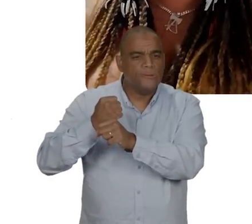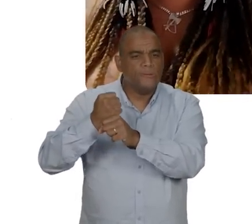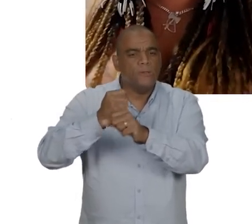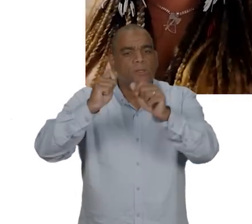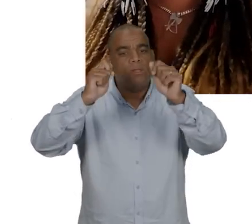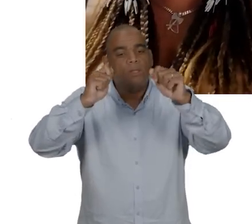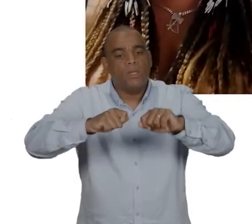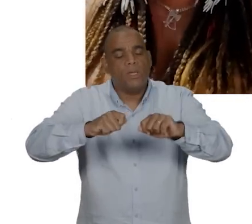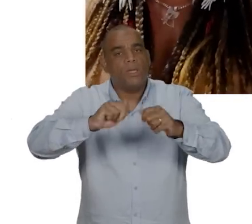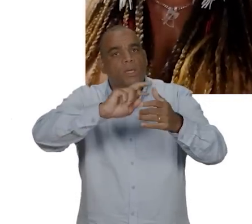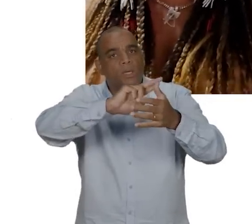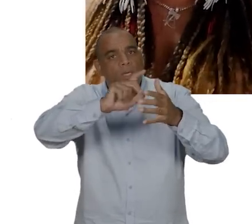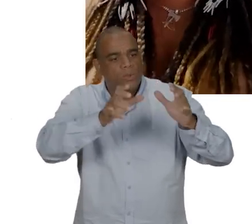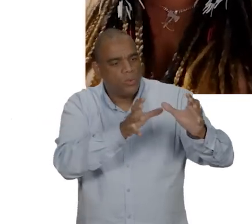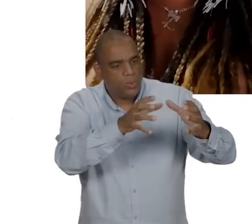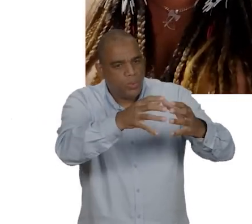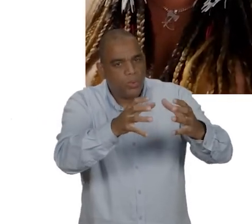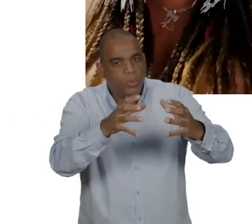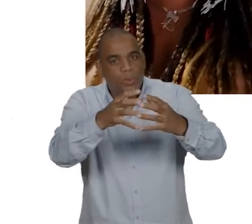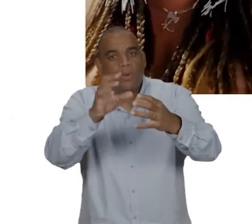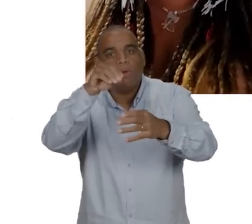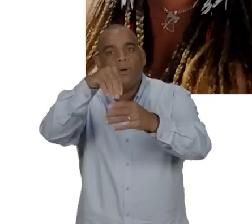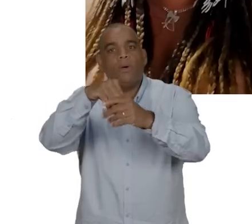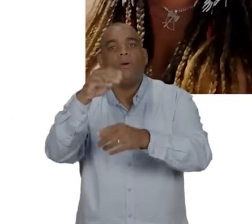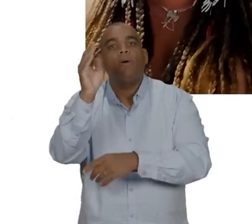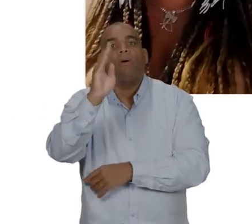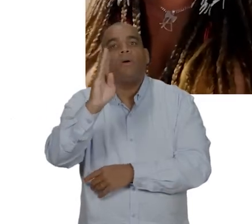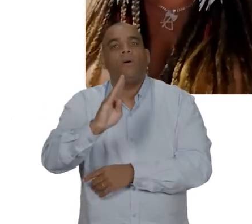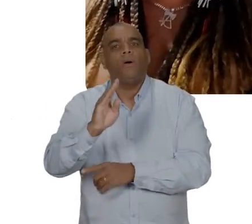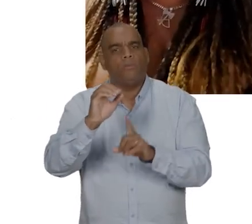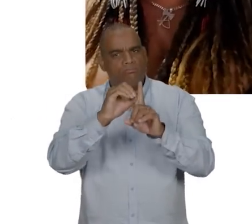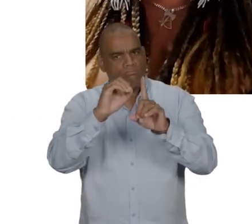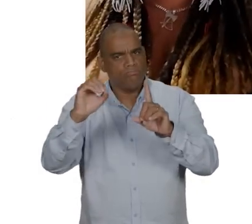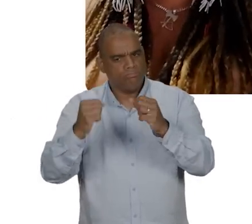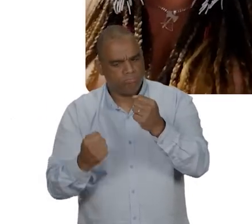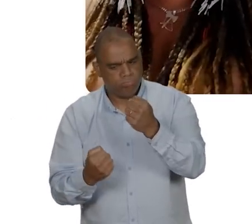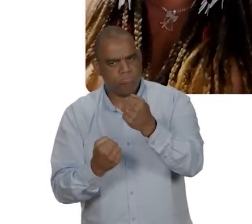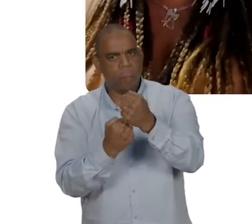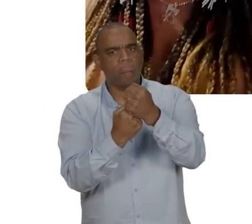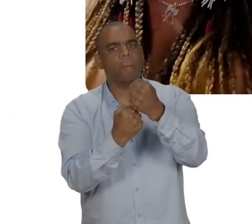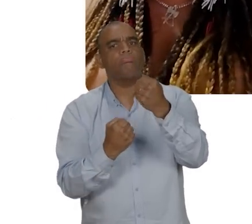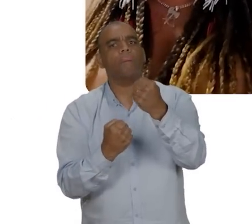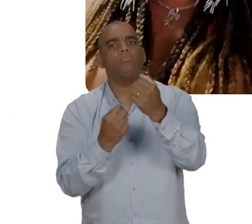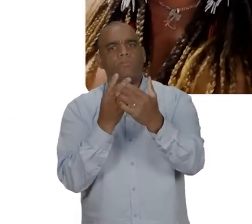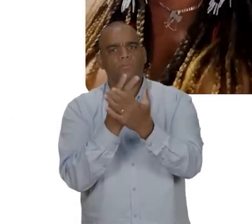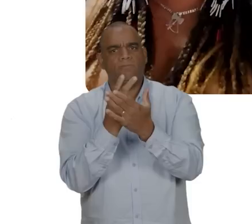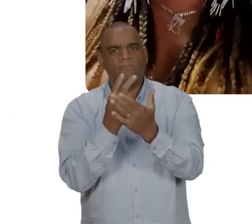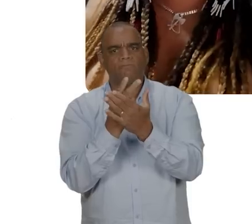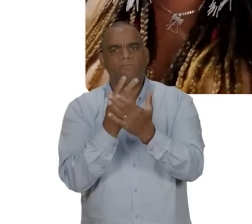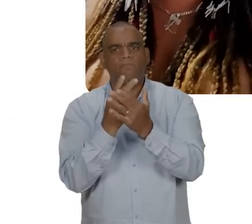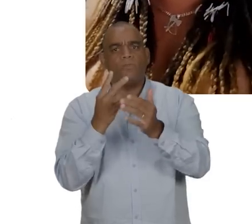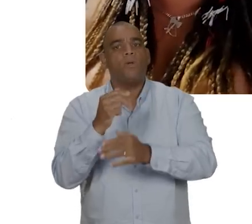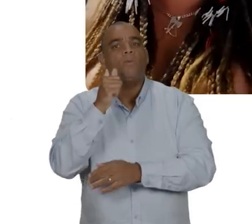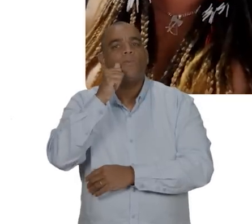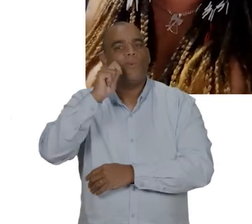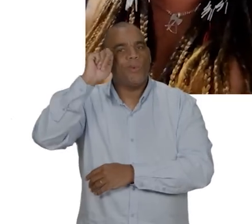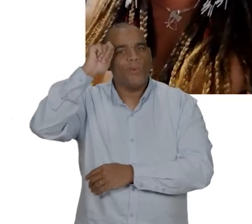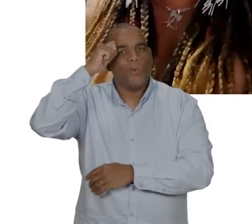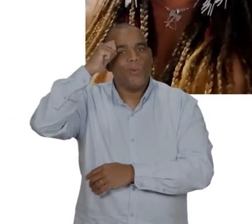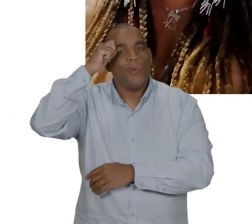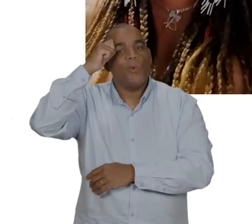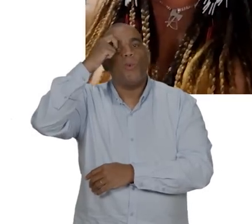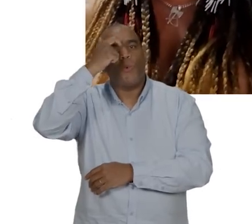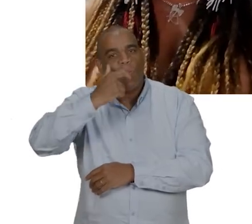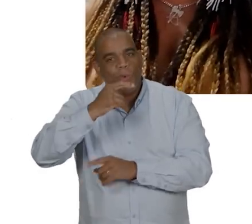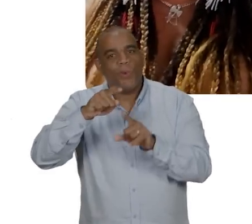somente no Instituto Update, mas de diversas organizações no Brasil, que são apoiadas pela Google, diversas organizações de mulheres negras, de